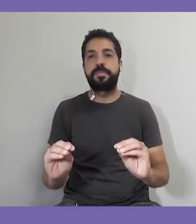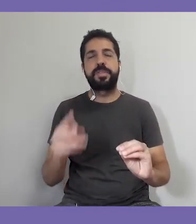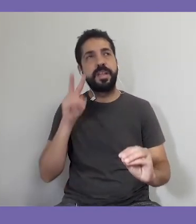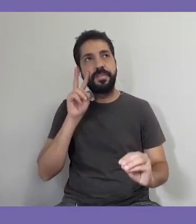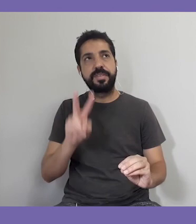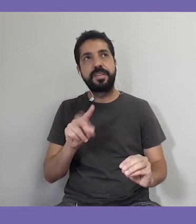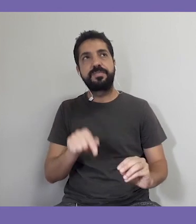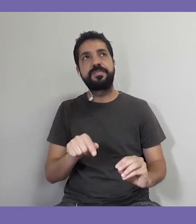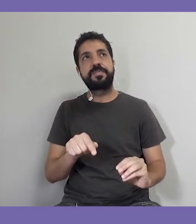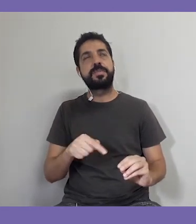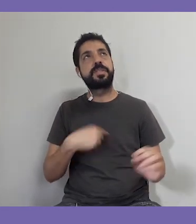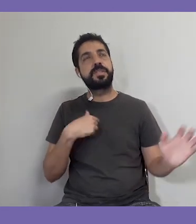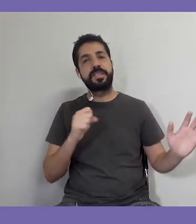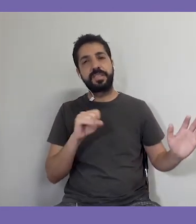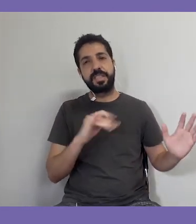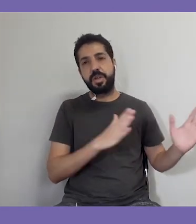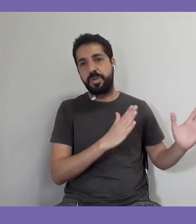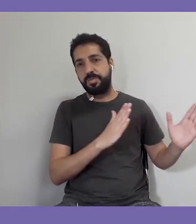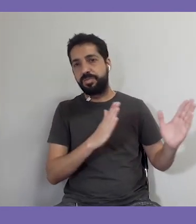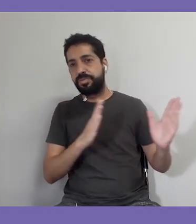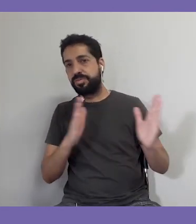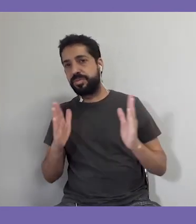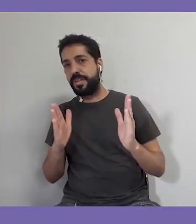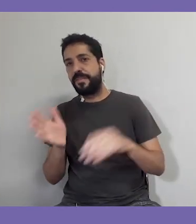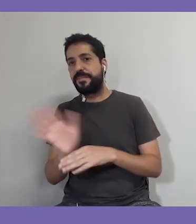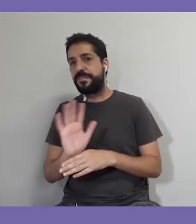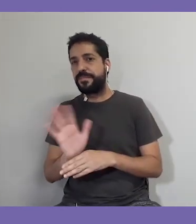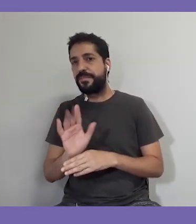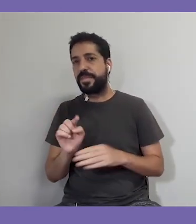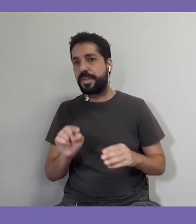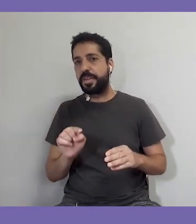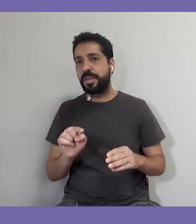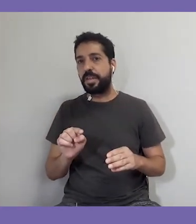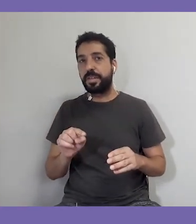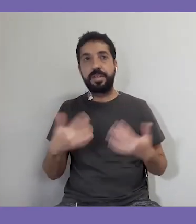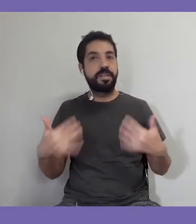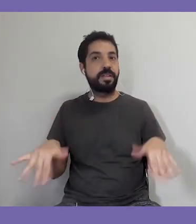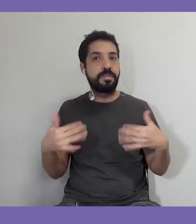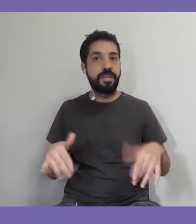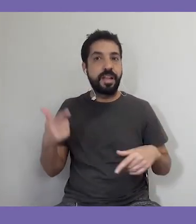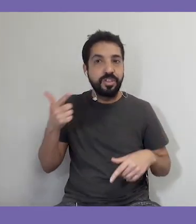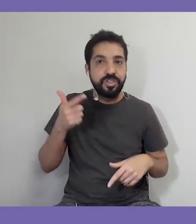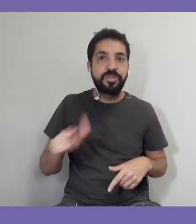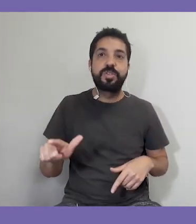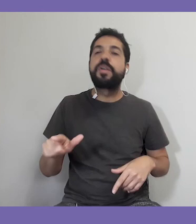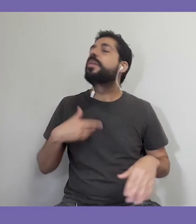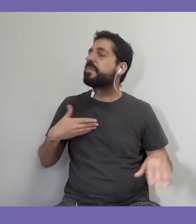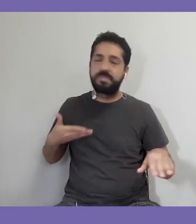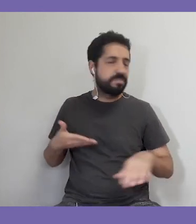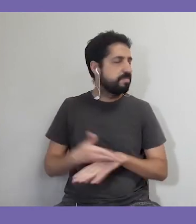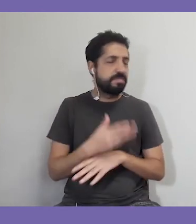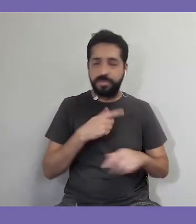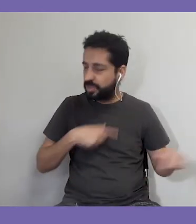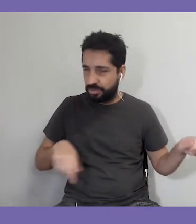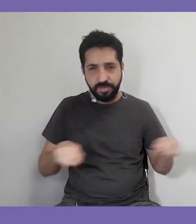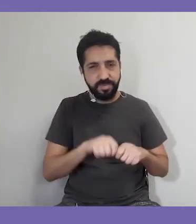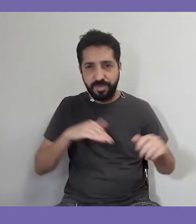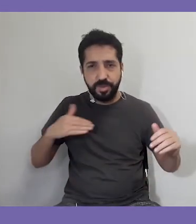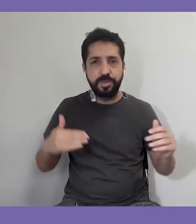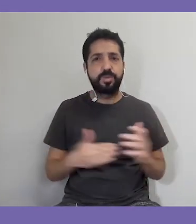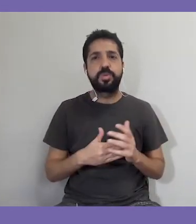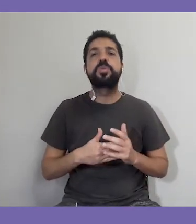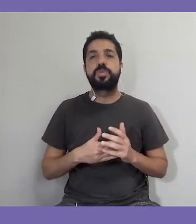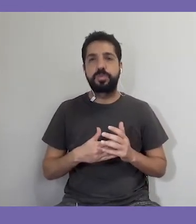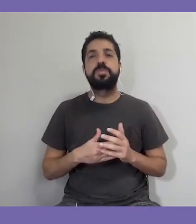qualquer forma, né? Então, assim, se eventualmente a gente entrar no período dos filmes desesperados novamente, vamos entrar, vamos fazer